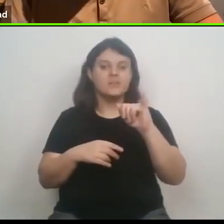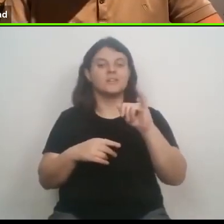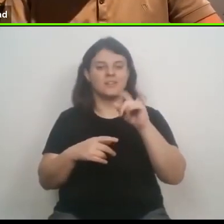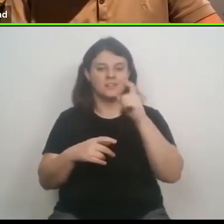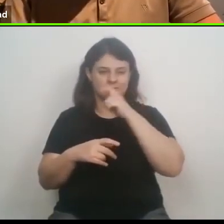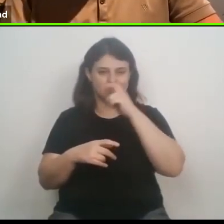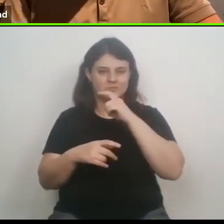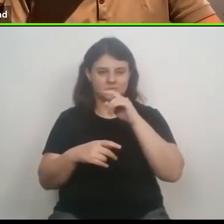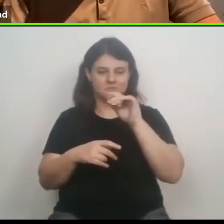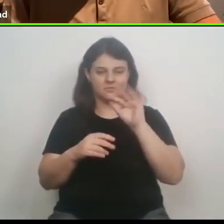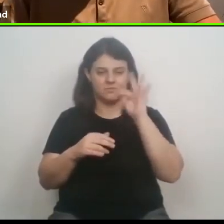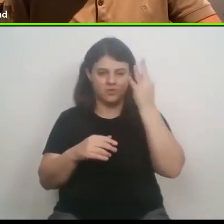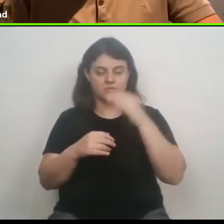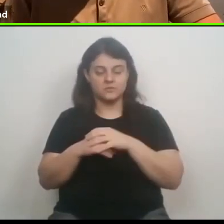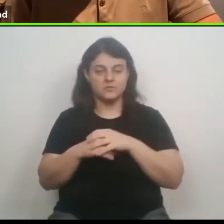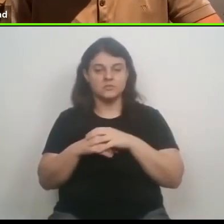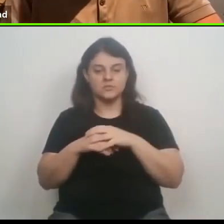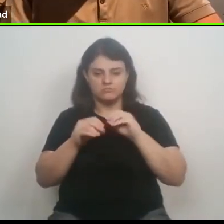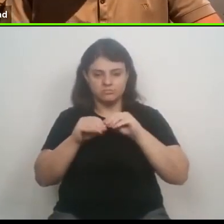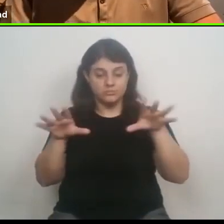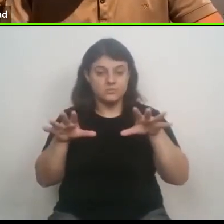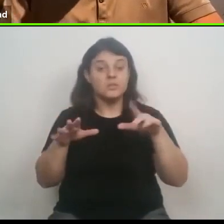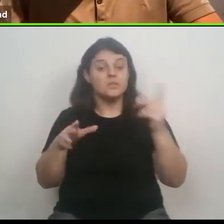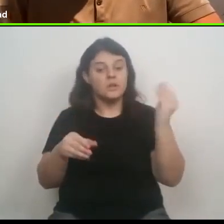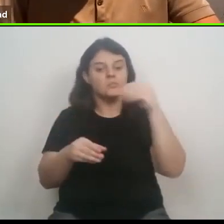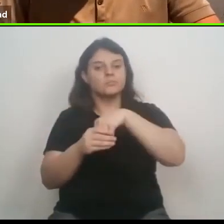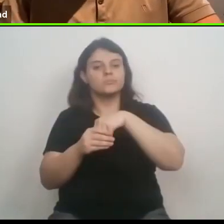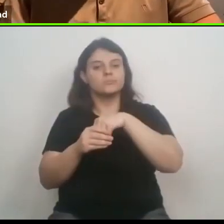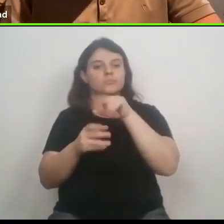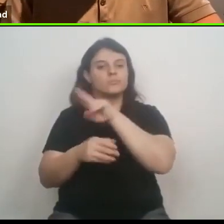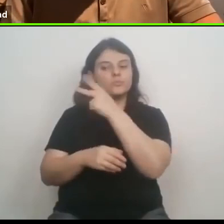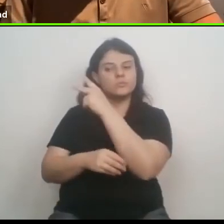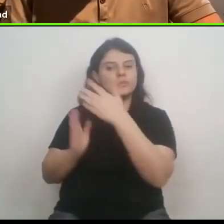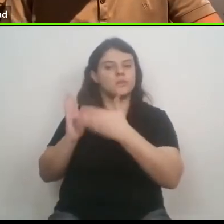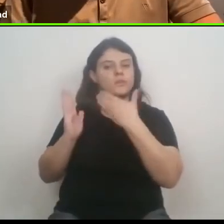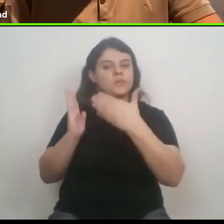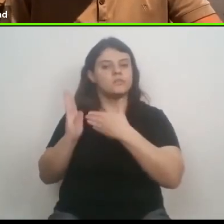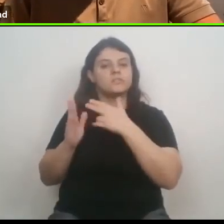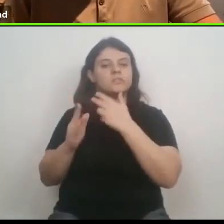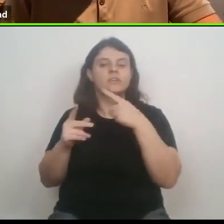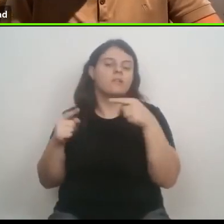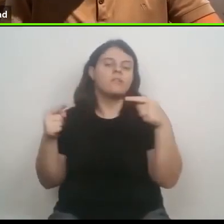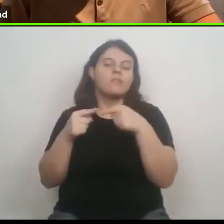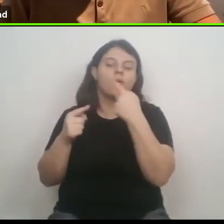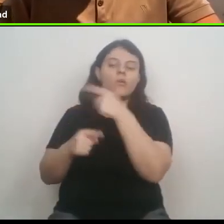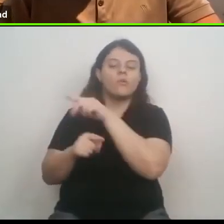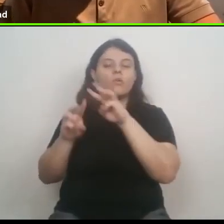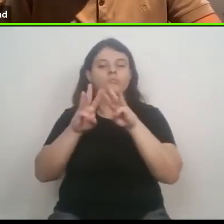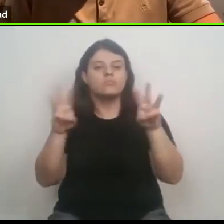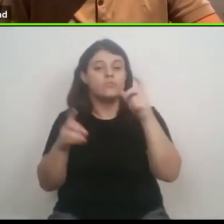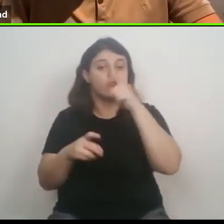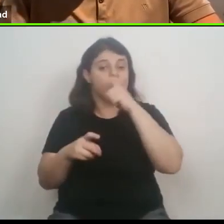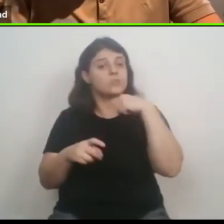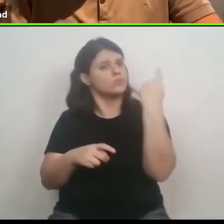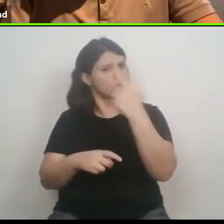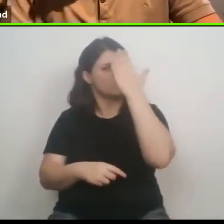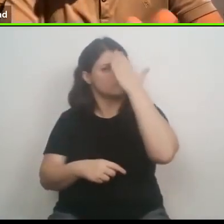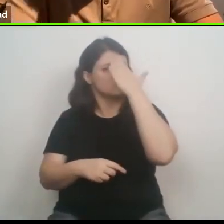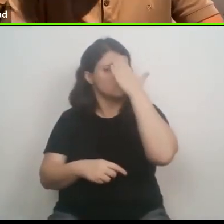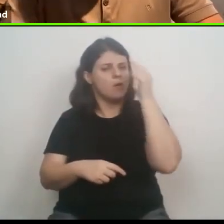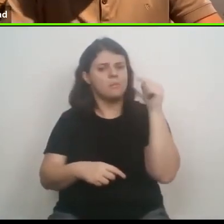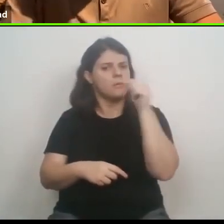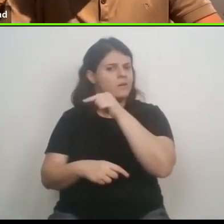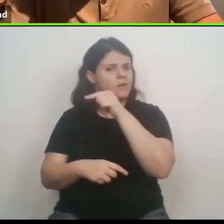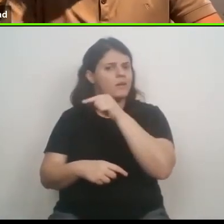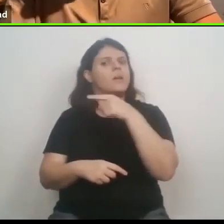incluiu o nome da revista Fórum como se fosse um site de notícias falsas, quando todo mundo sabe que ela